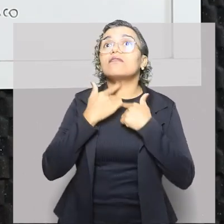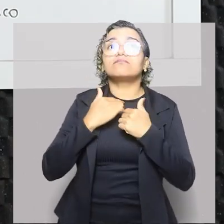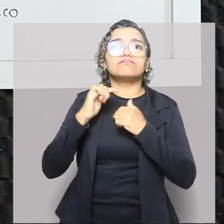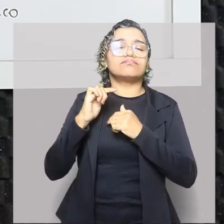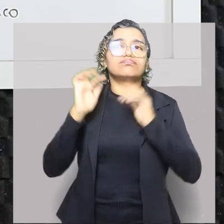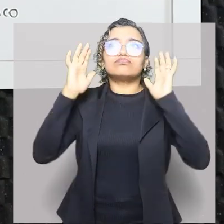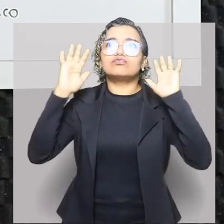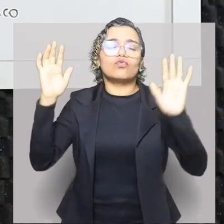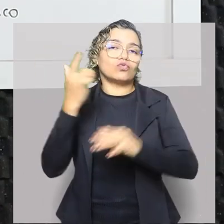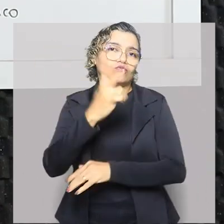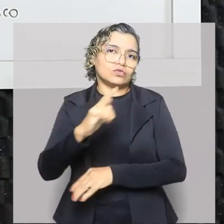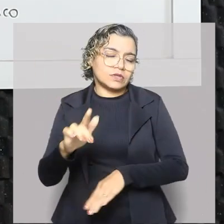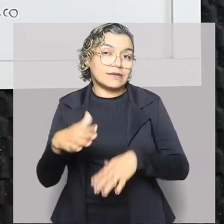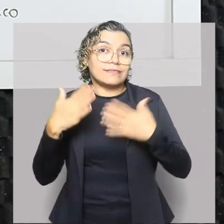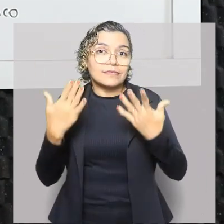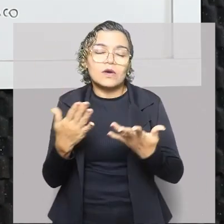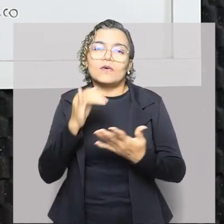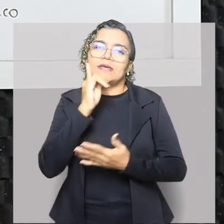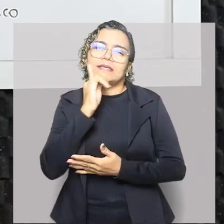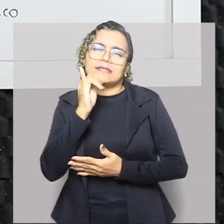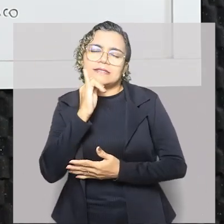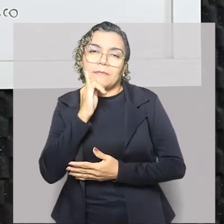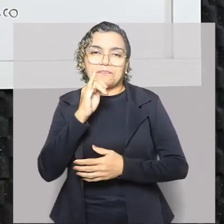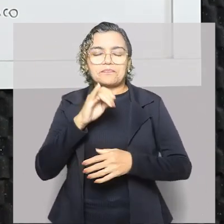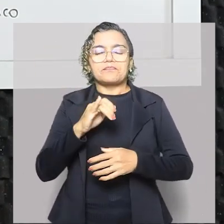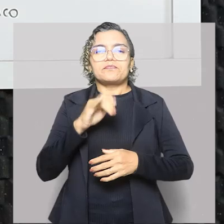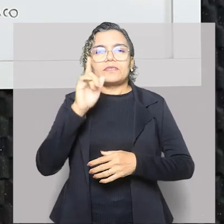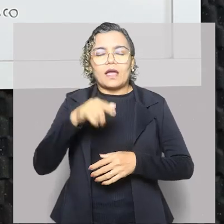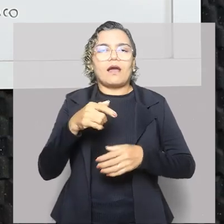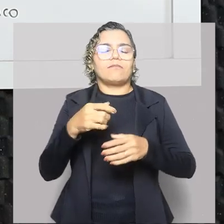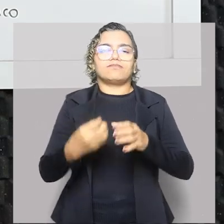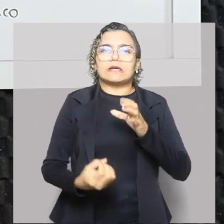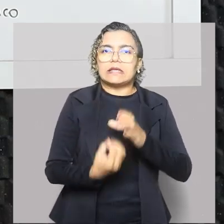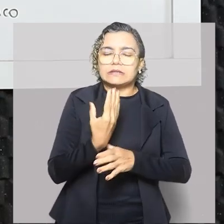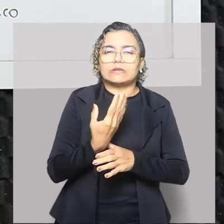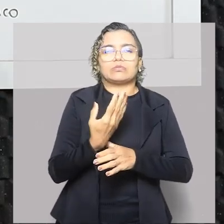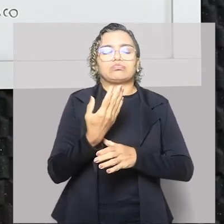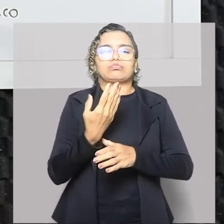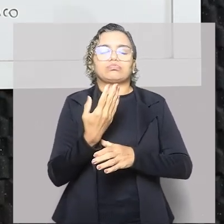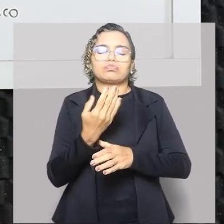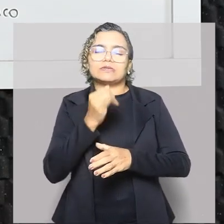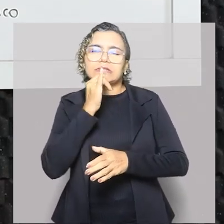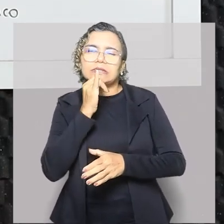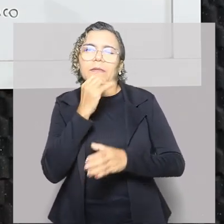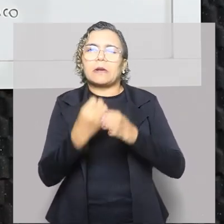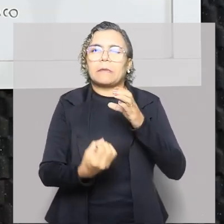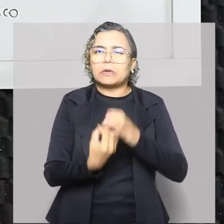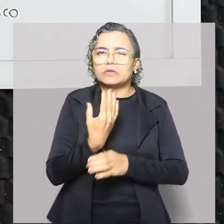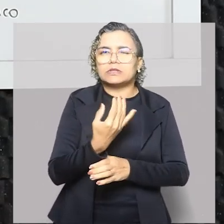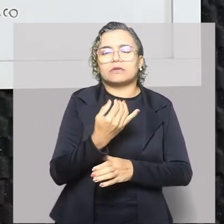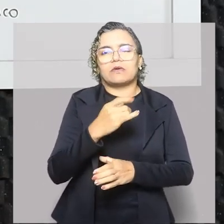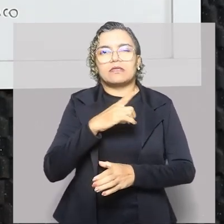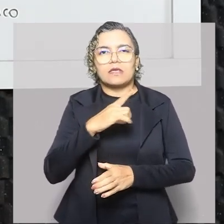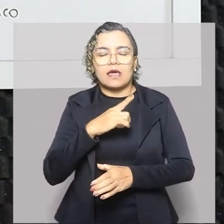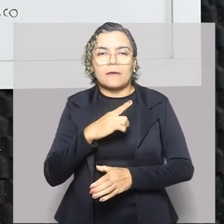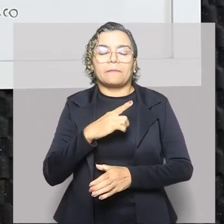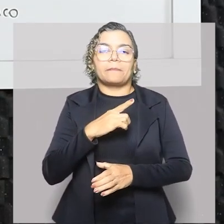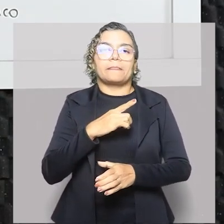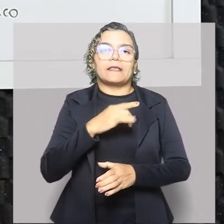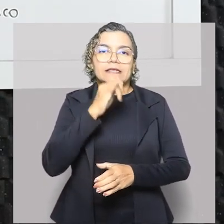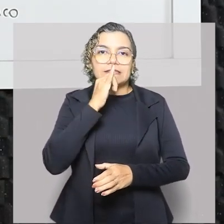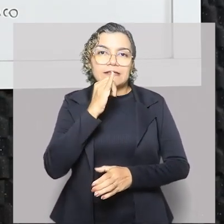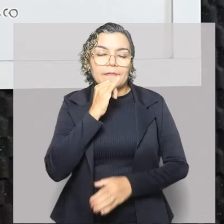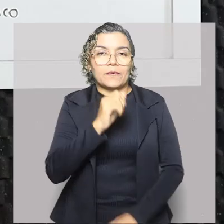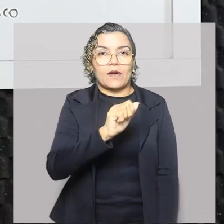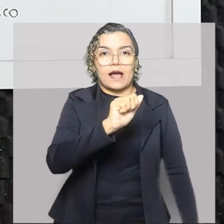reprodução ela pode se dar de diferentes maneiras para esses organismos. Existe a reprodução que a gente considera, né,